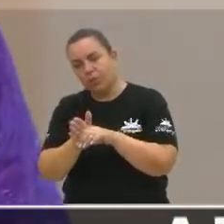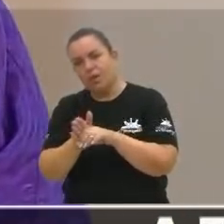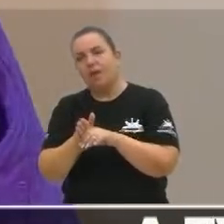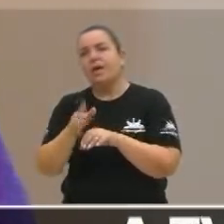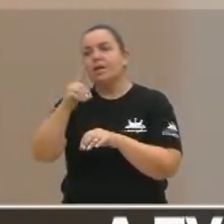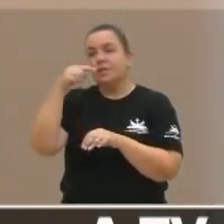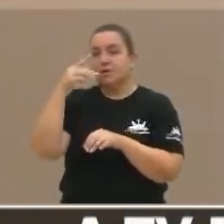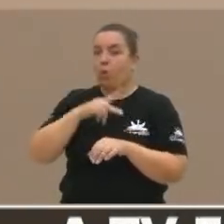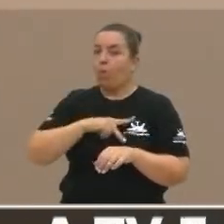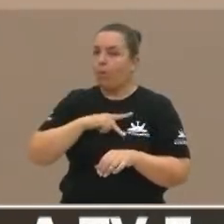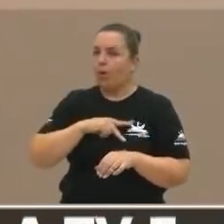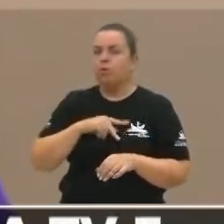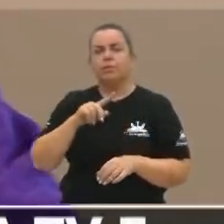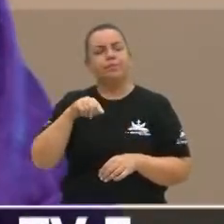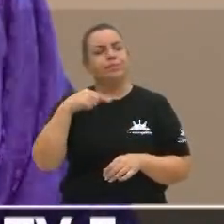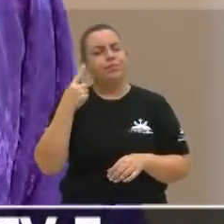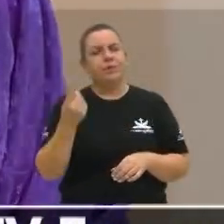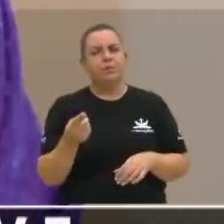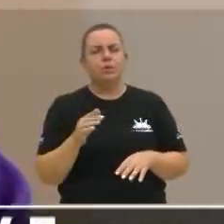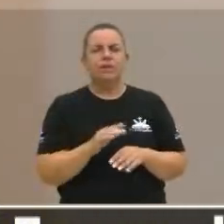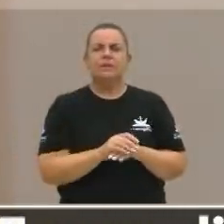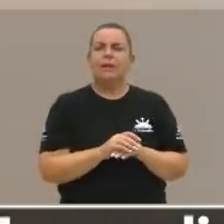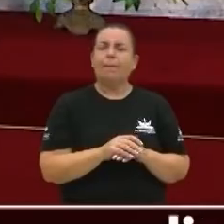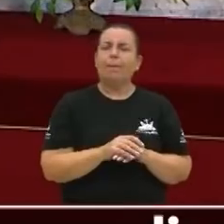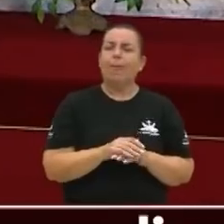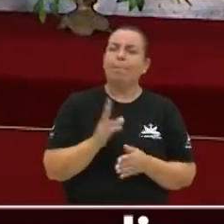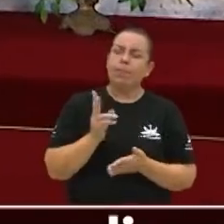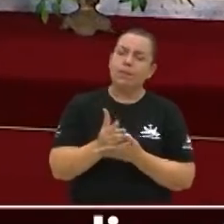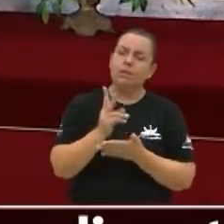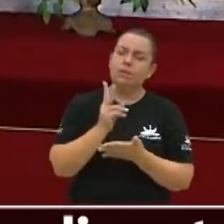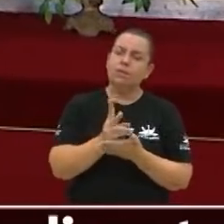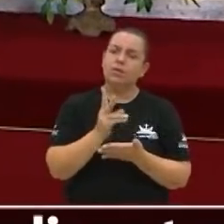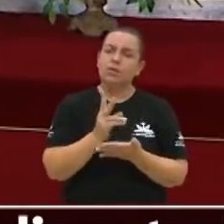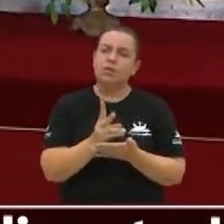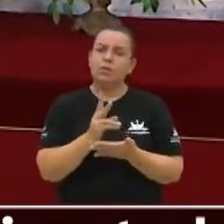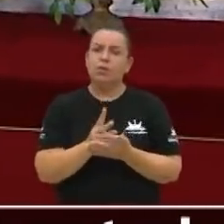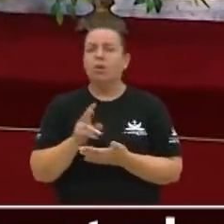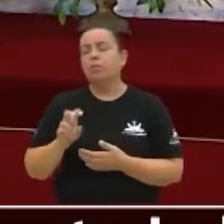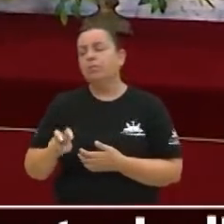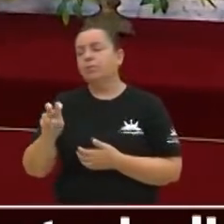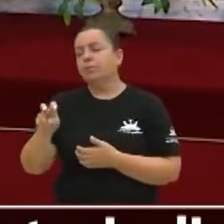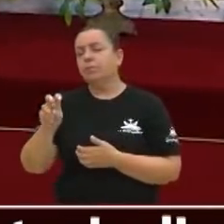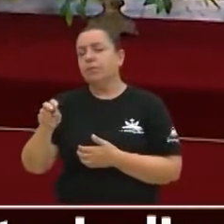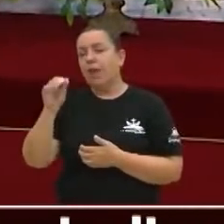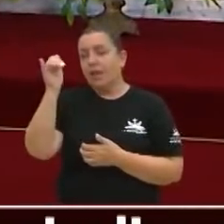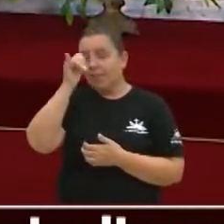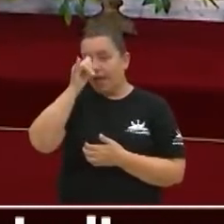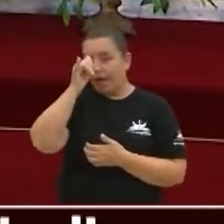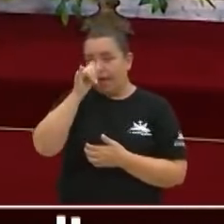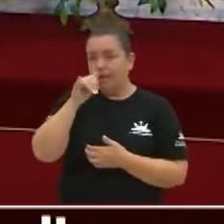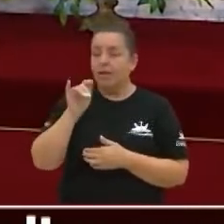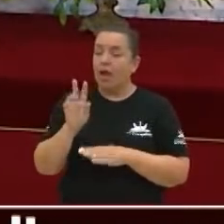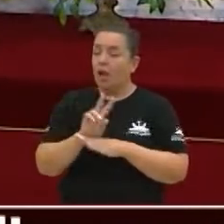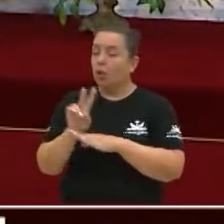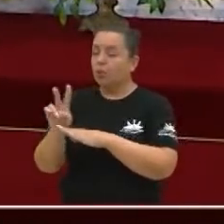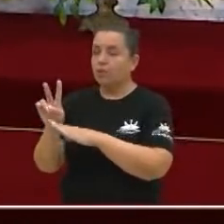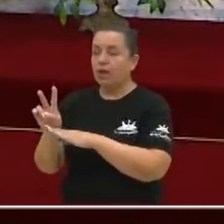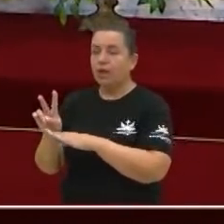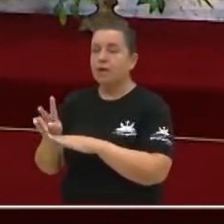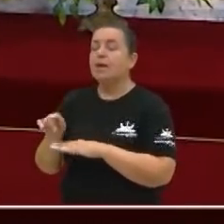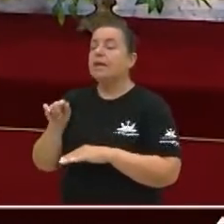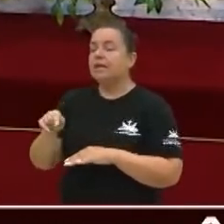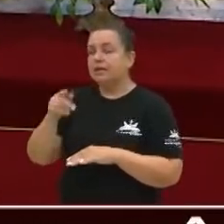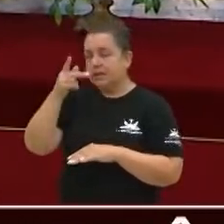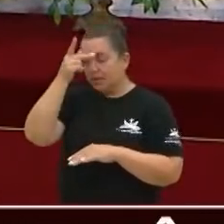Paulo e depois continuou por uma parte da Itália a cuidar